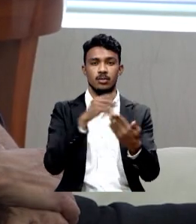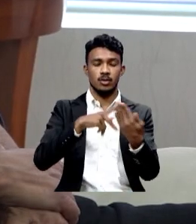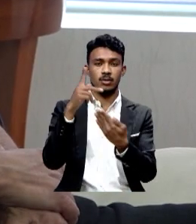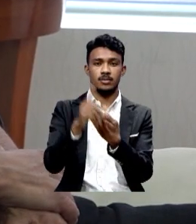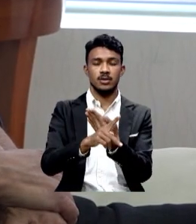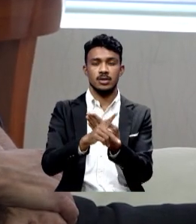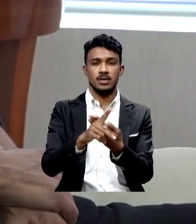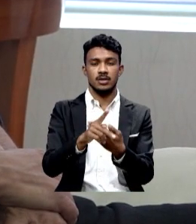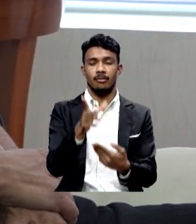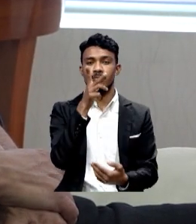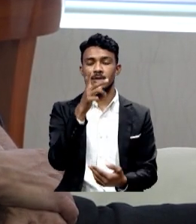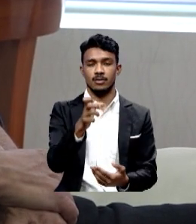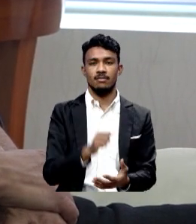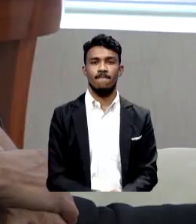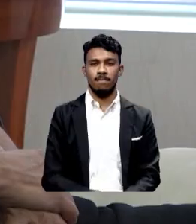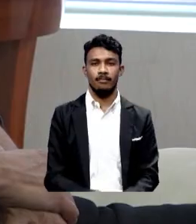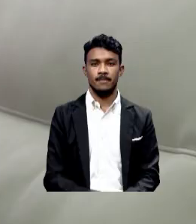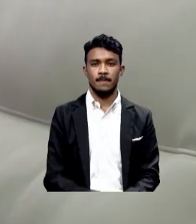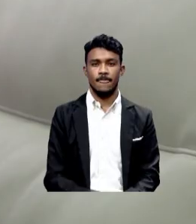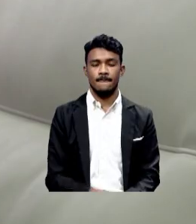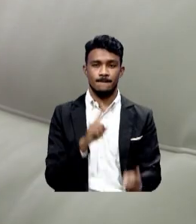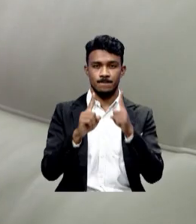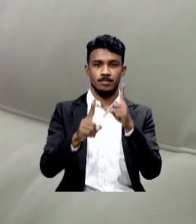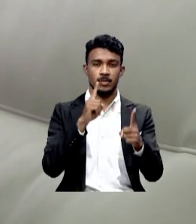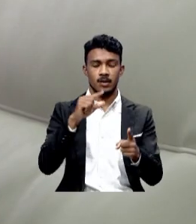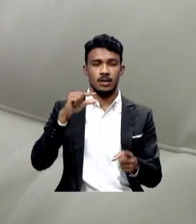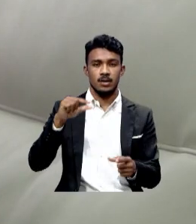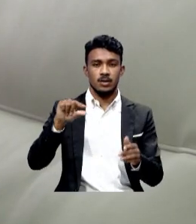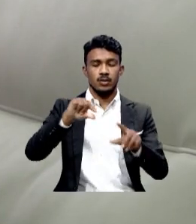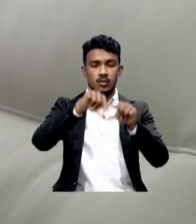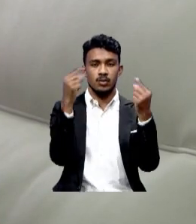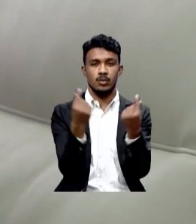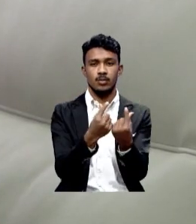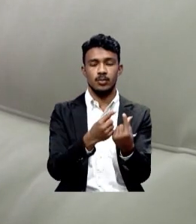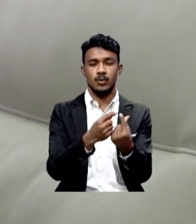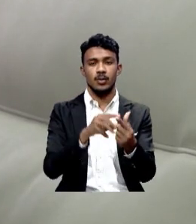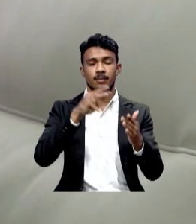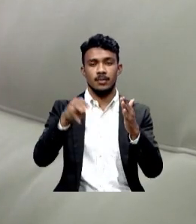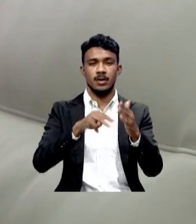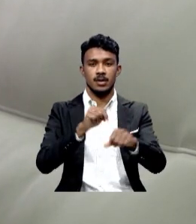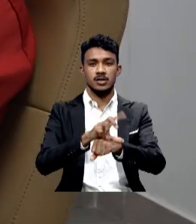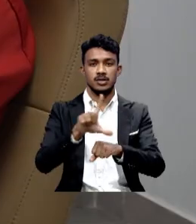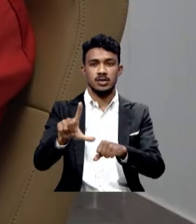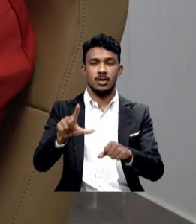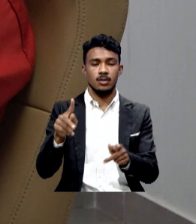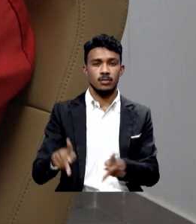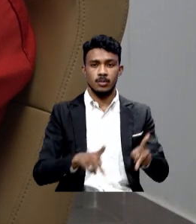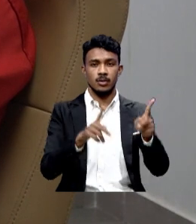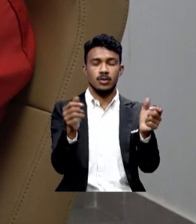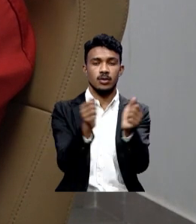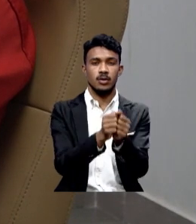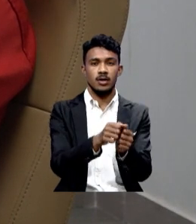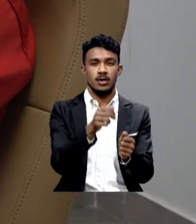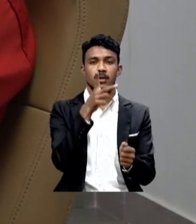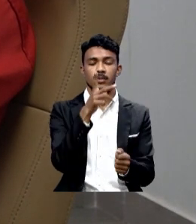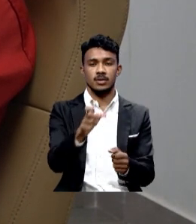língua portuguesa. Diplomata Nemos aprecia o Grupo Média Nacional, também Média IDNB publica notícia em língua portuguesa,